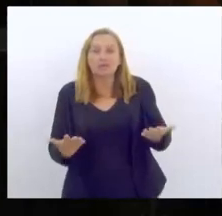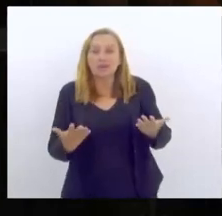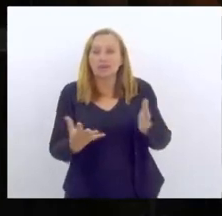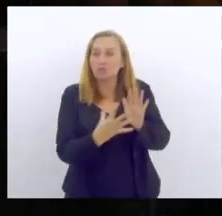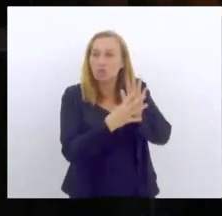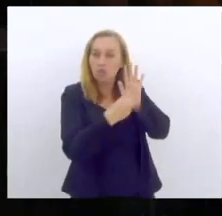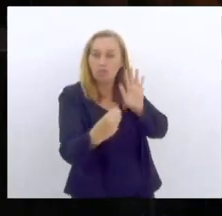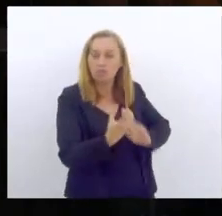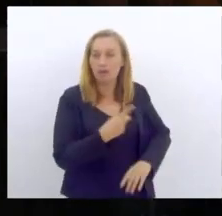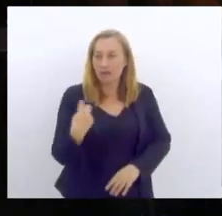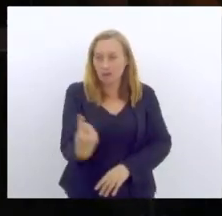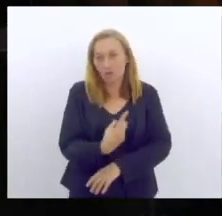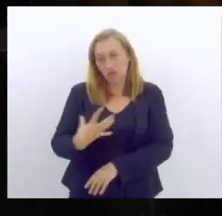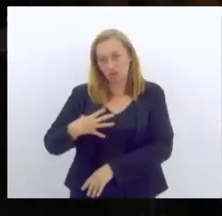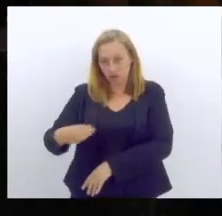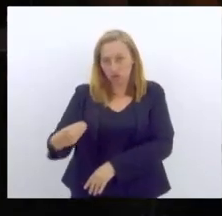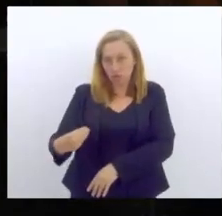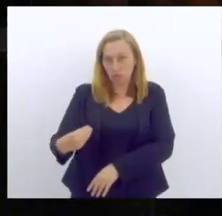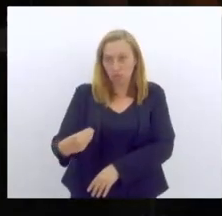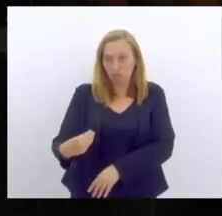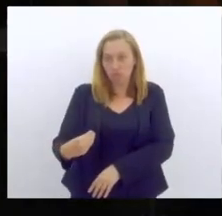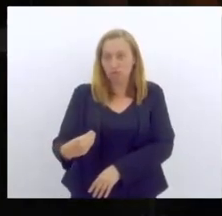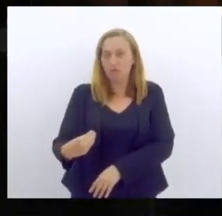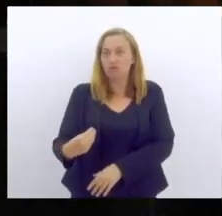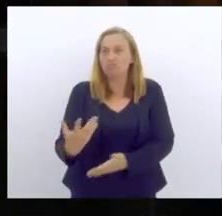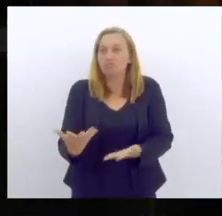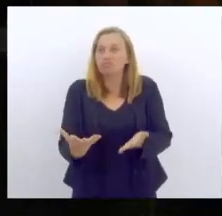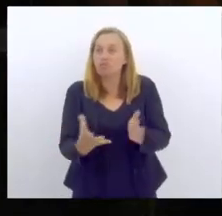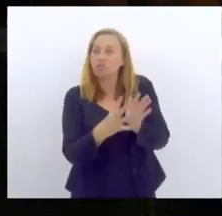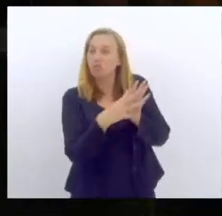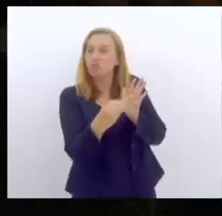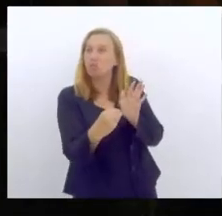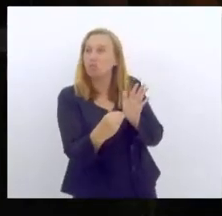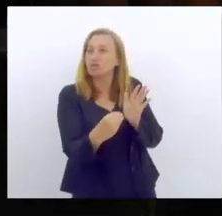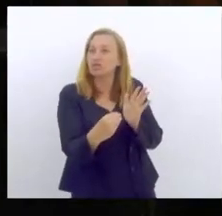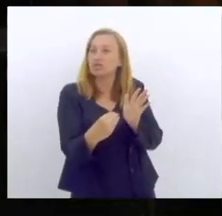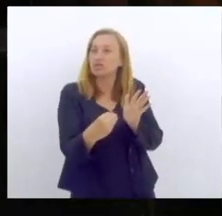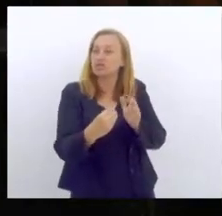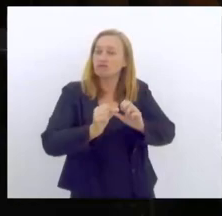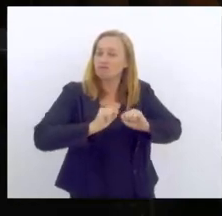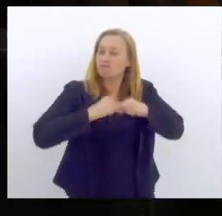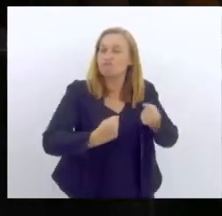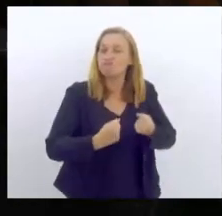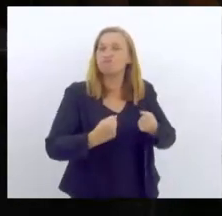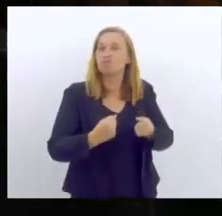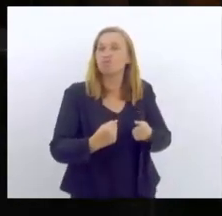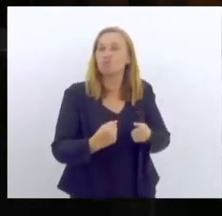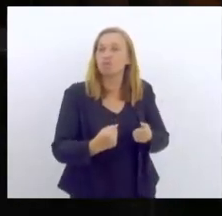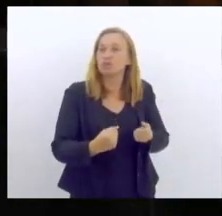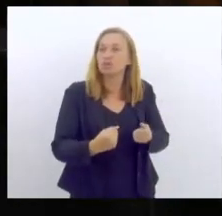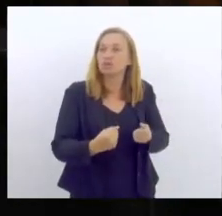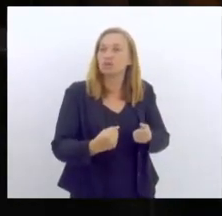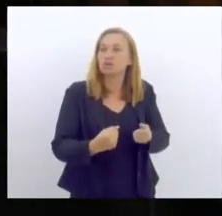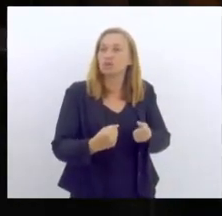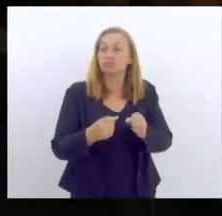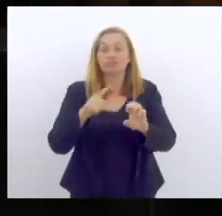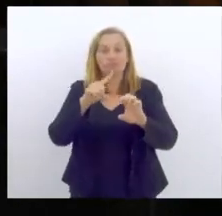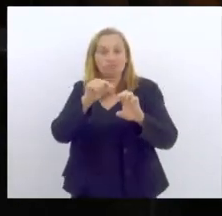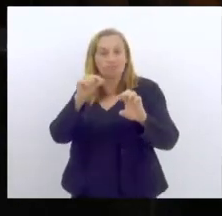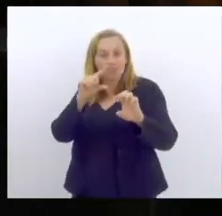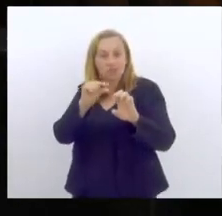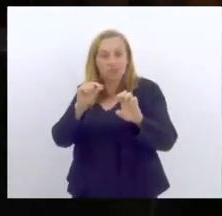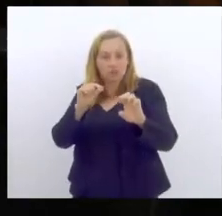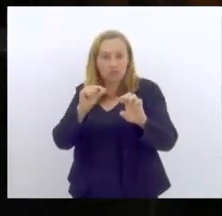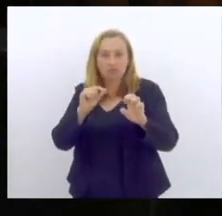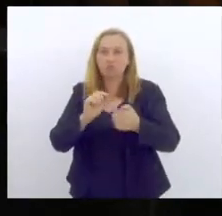para nós filhos que foi o exemplo de muita garra muito empreendedorismo